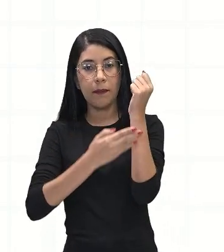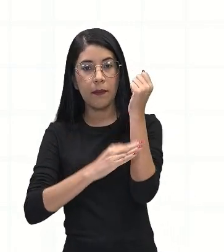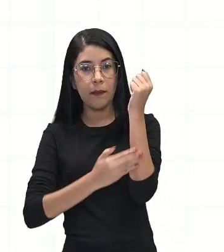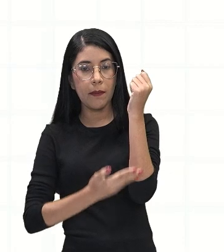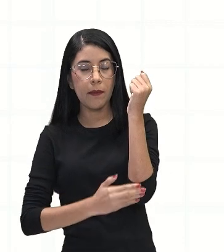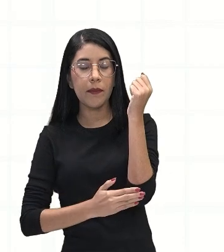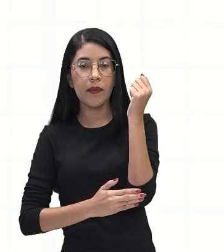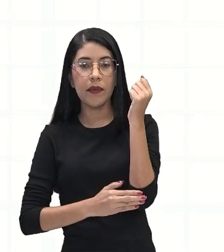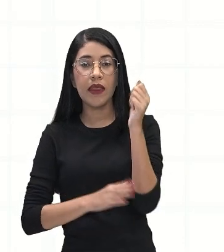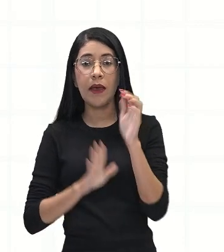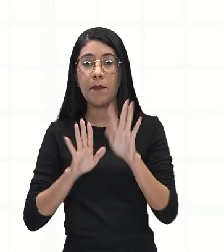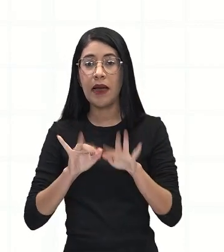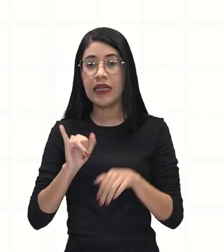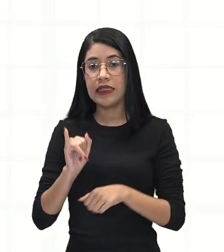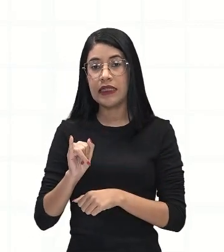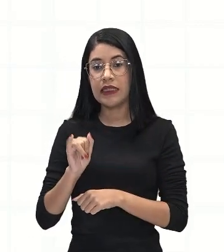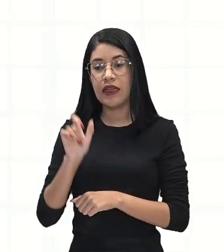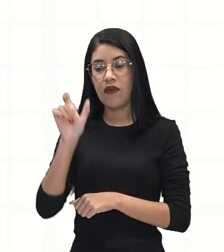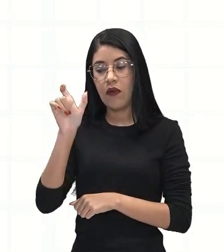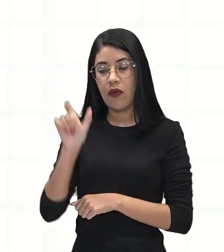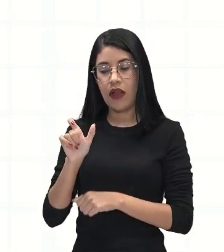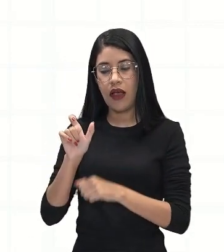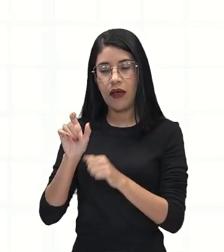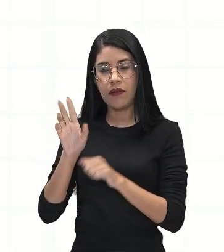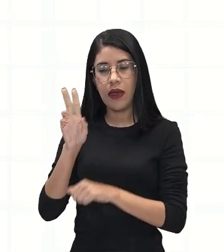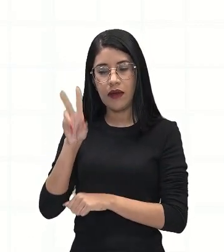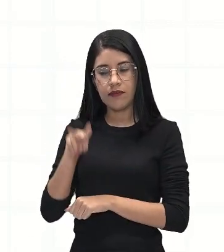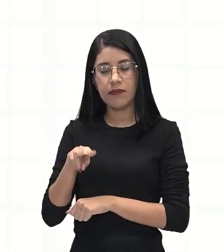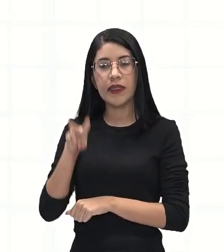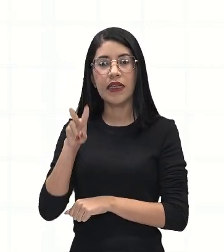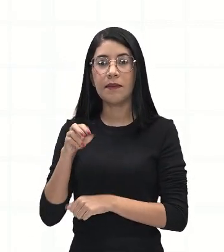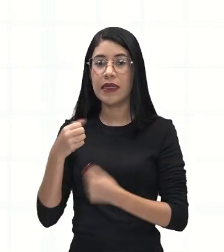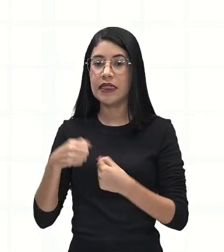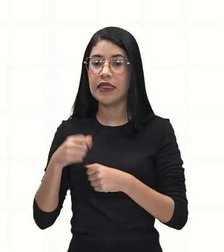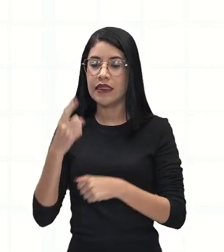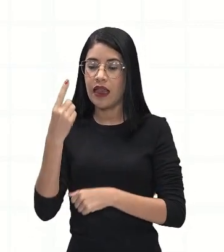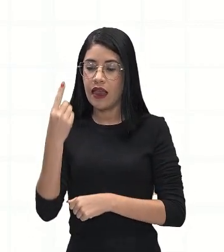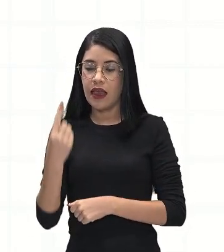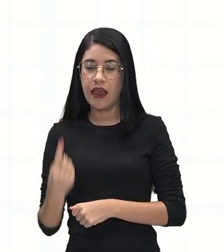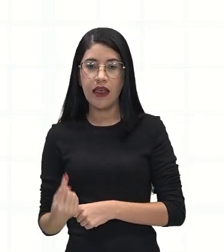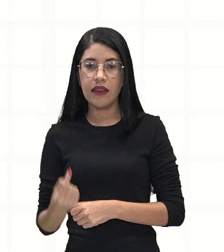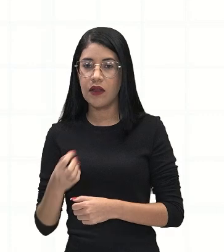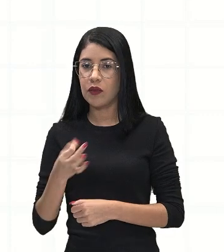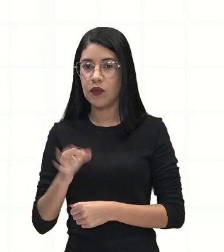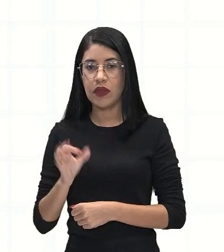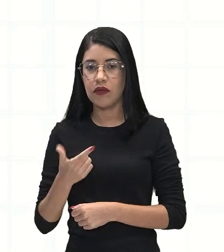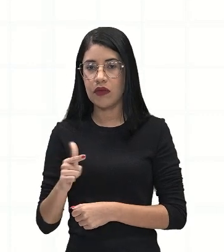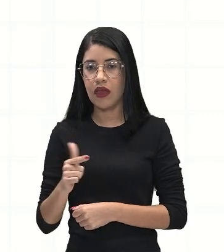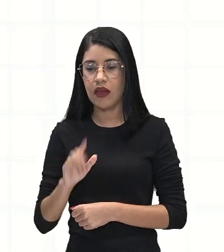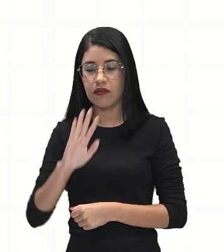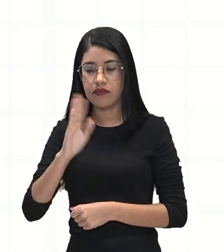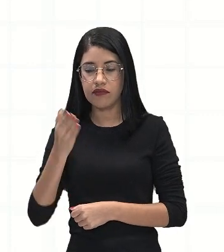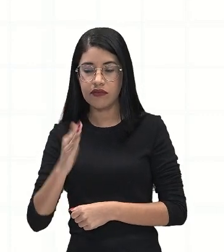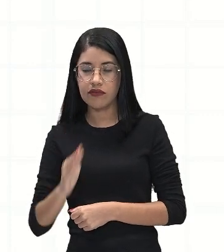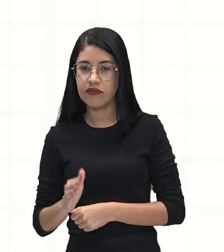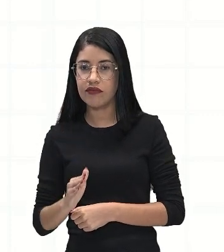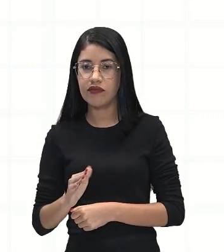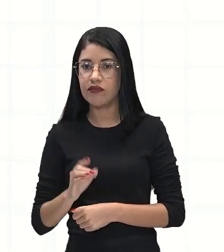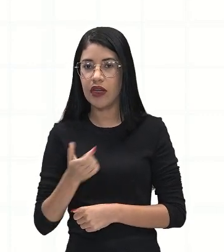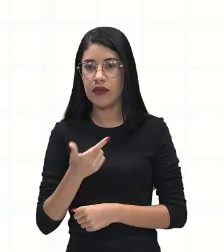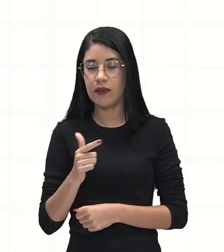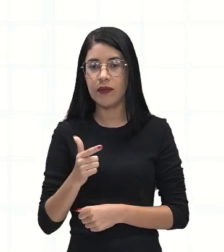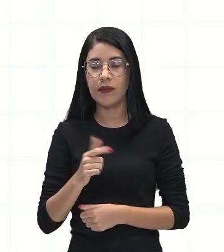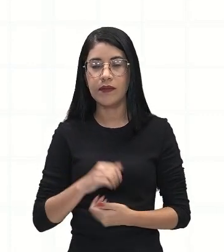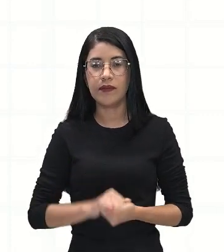apresenta curvatura. Agora, vista de frente, a nossa coluna ela é reta, ela não apresenta nenhum tipo de curvatura, nem para a esquerda e